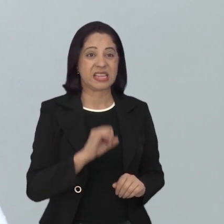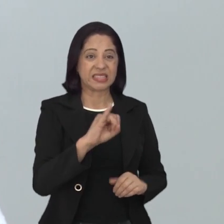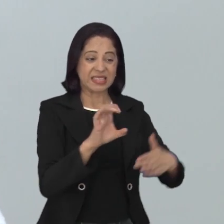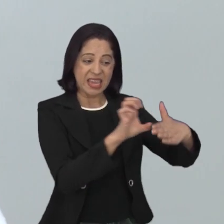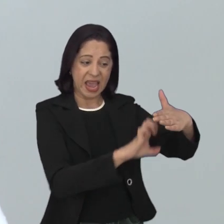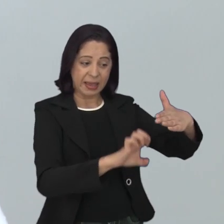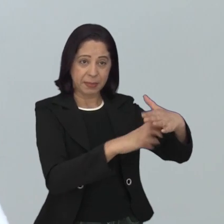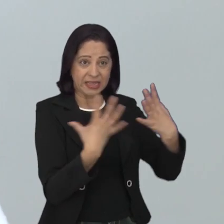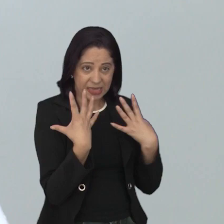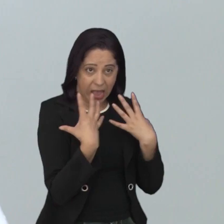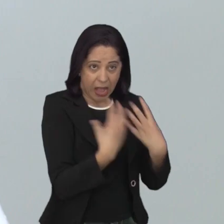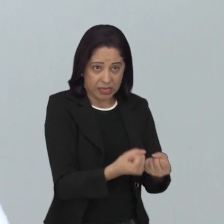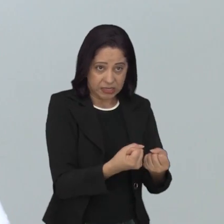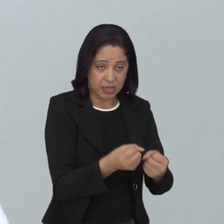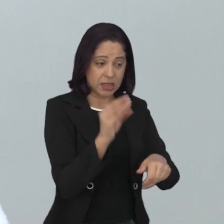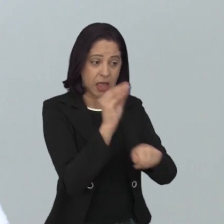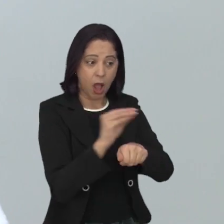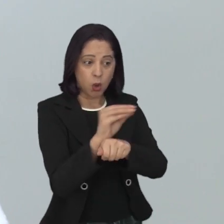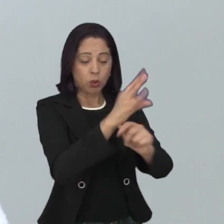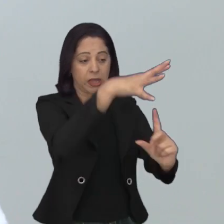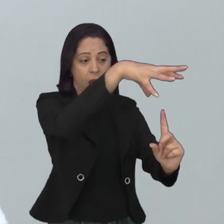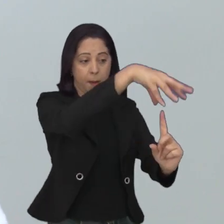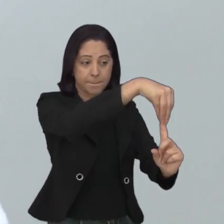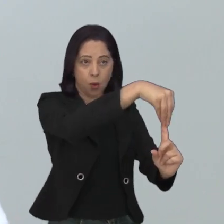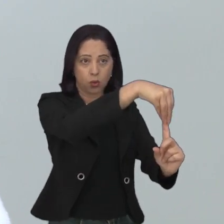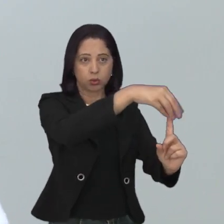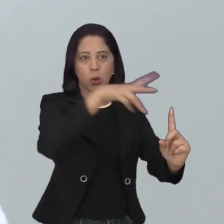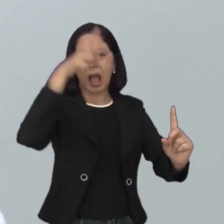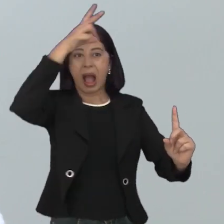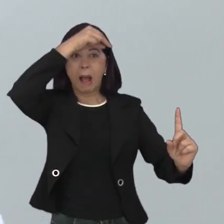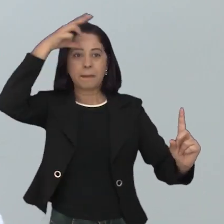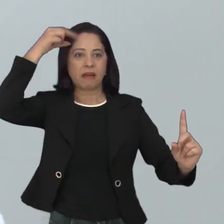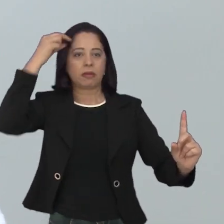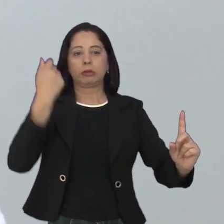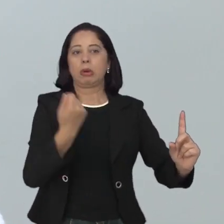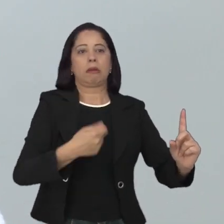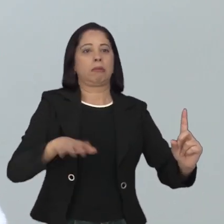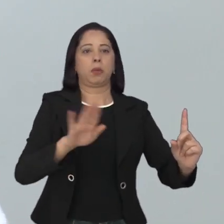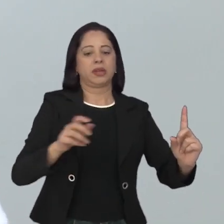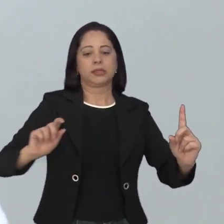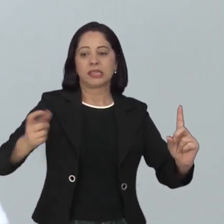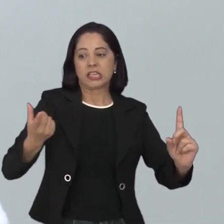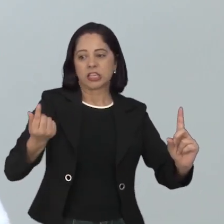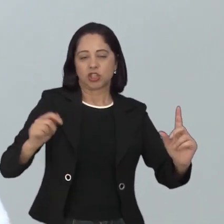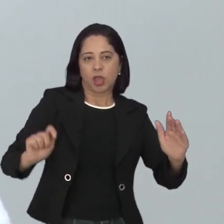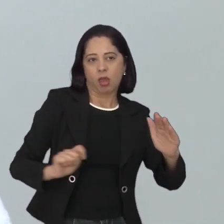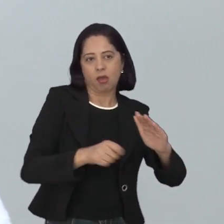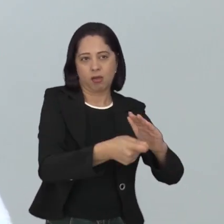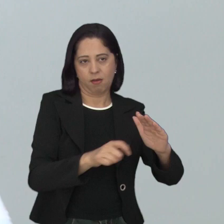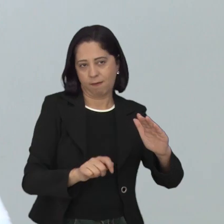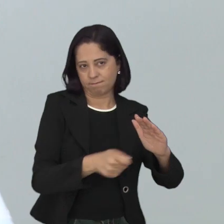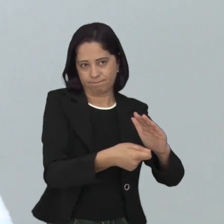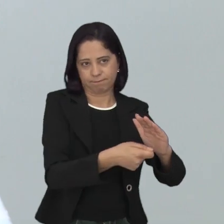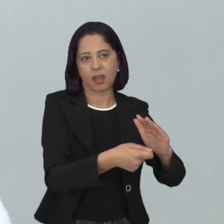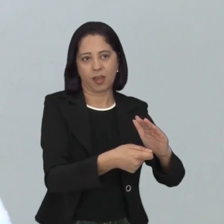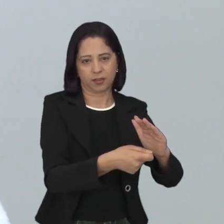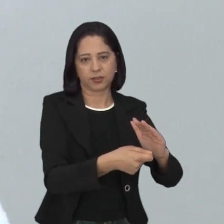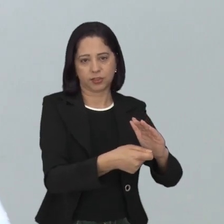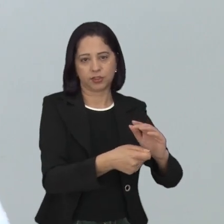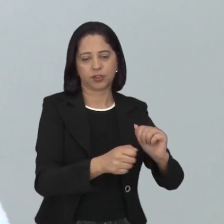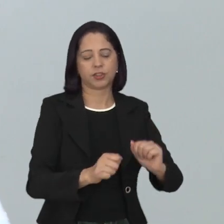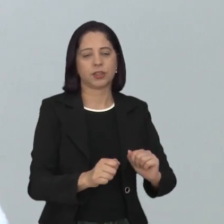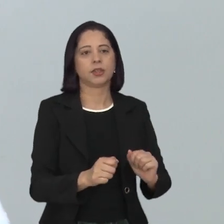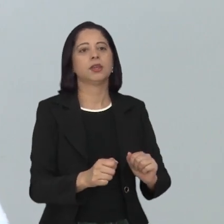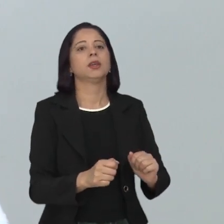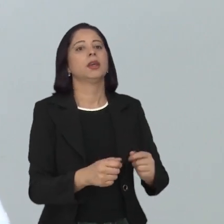tem hoje com com com toda a manutenção ou construção do de pontos né ou já existente ou os